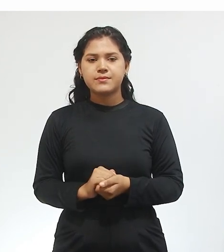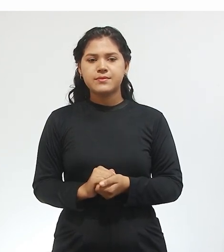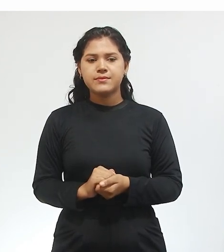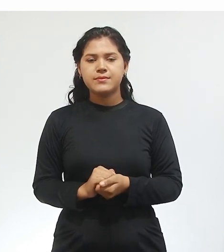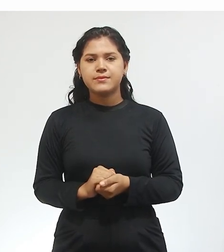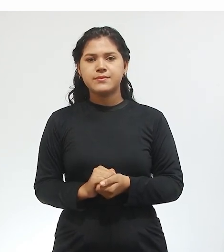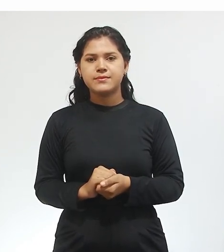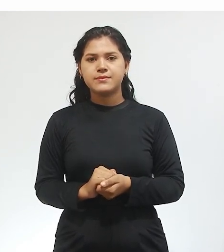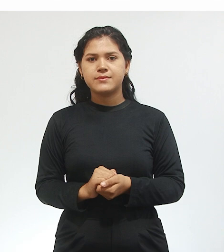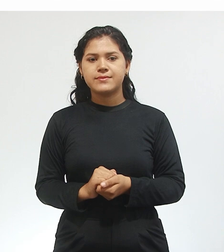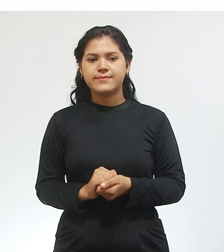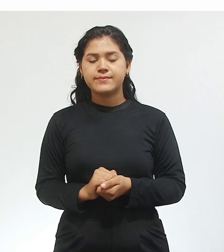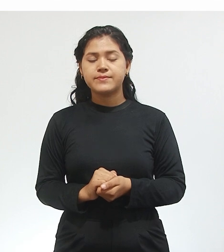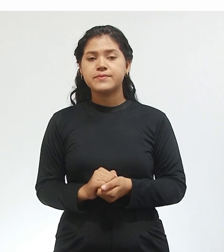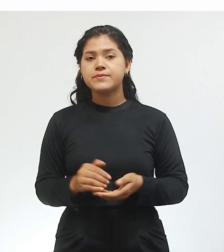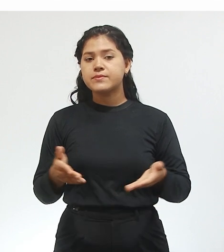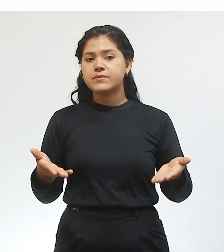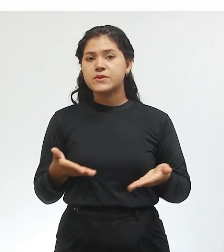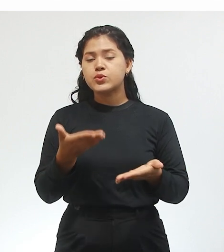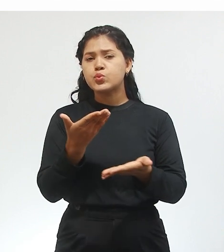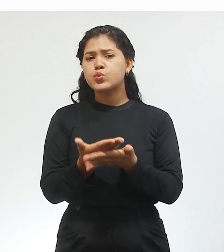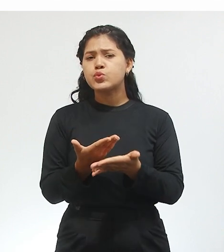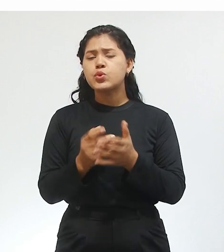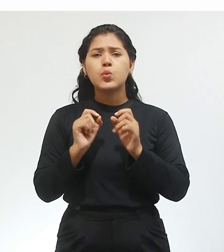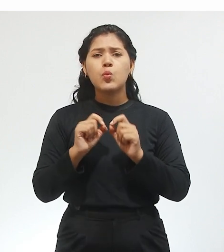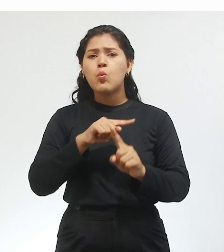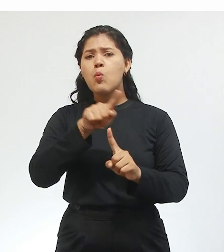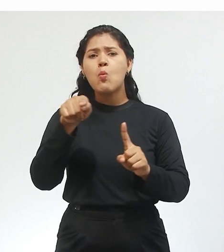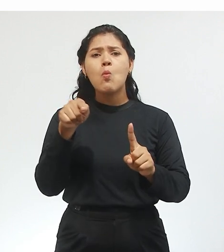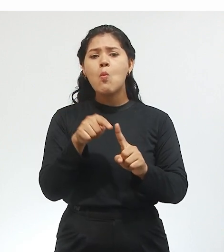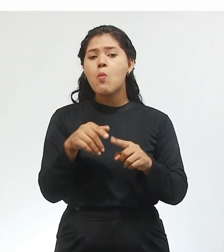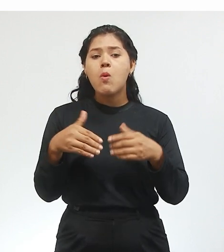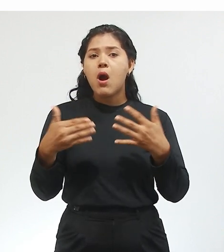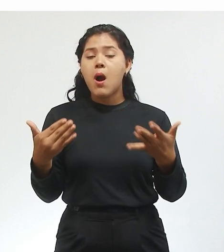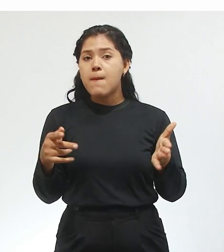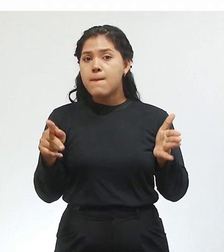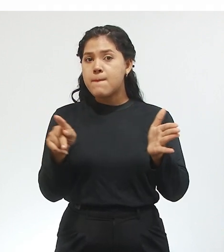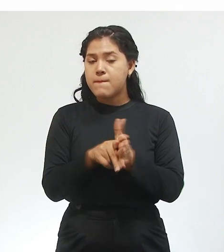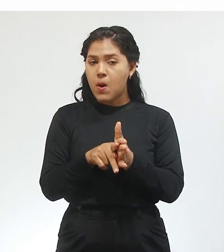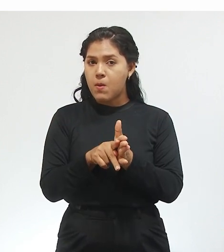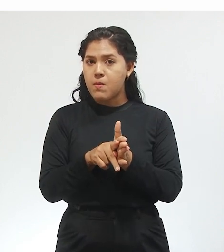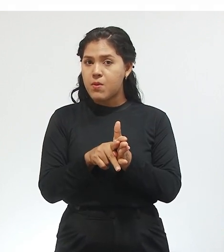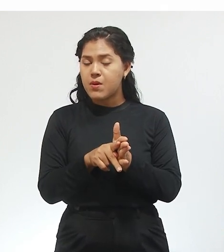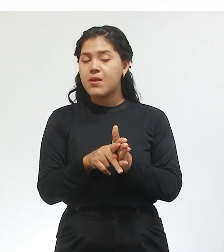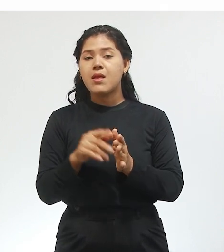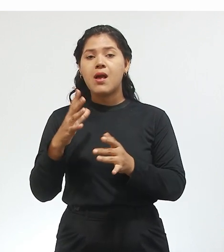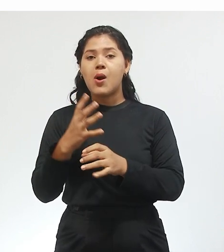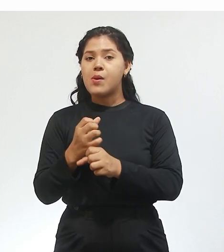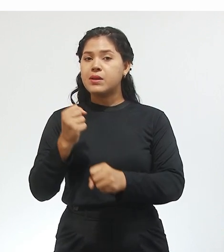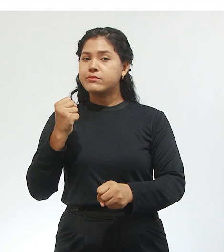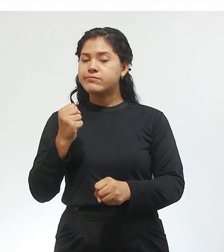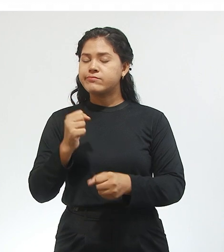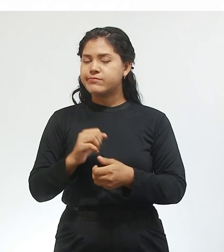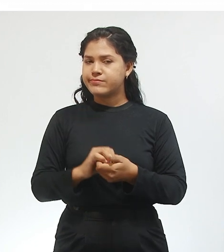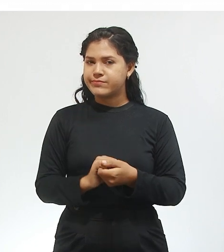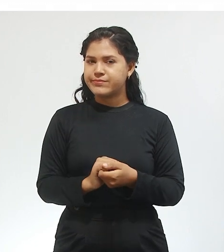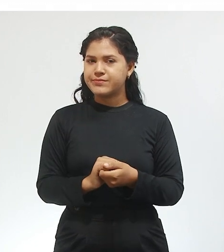E temos aqui agora, vamos estudar qual seria o objeto de estudo da contabilidade.